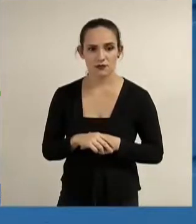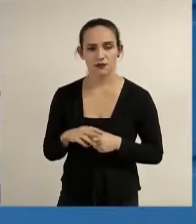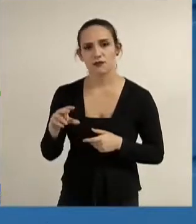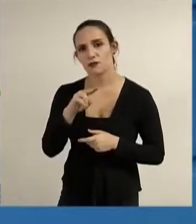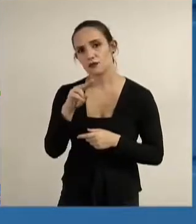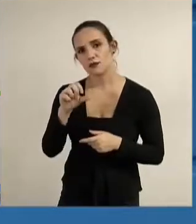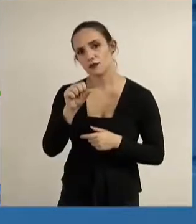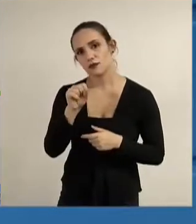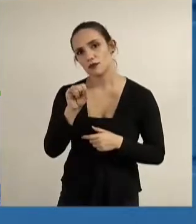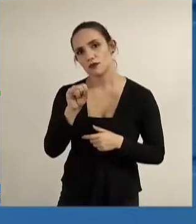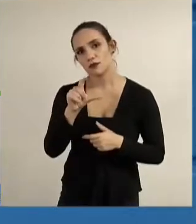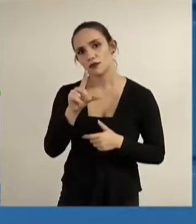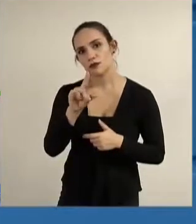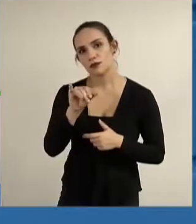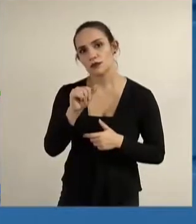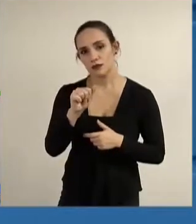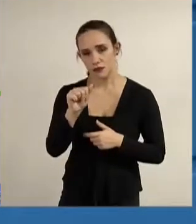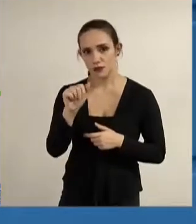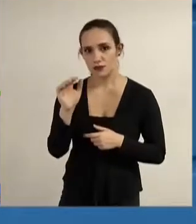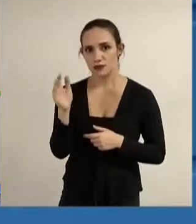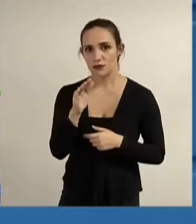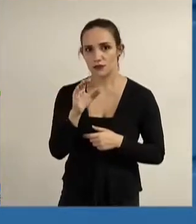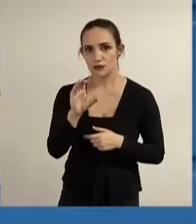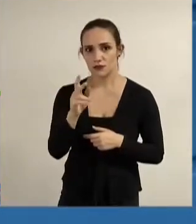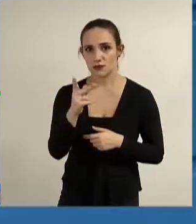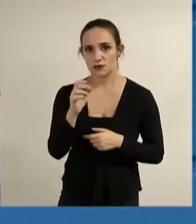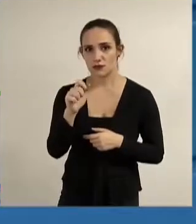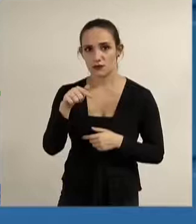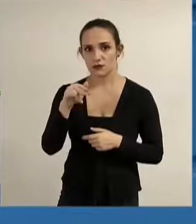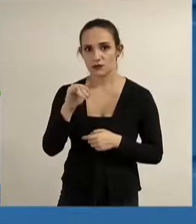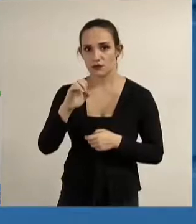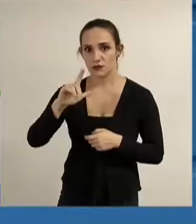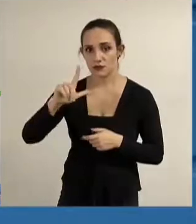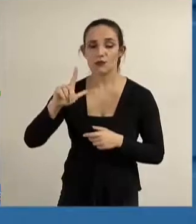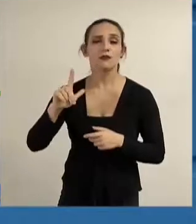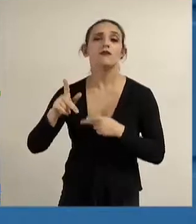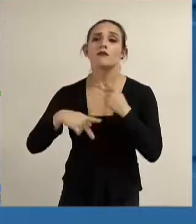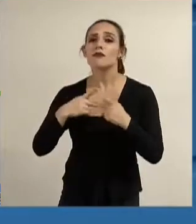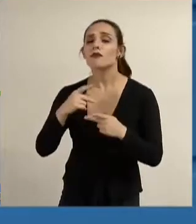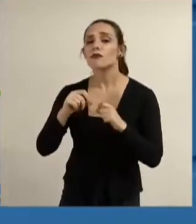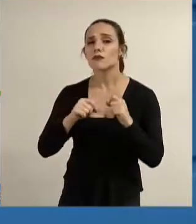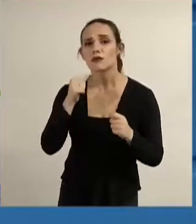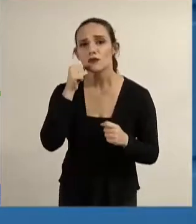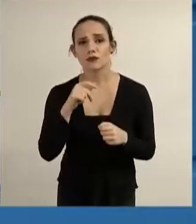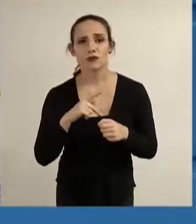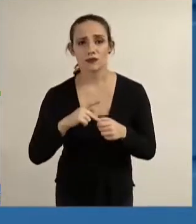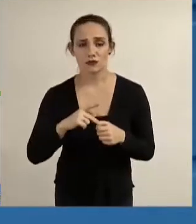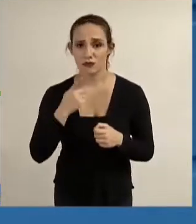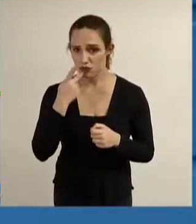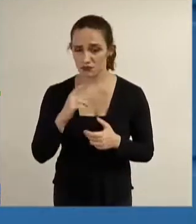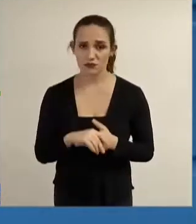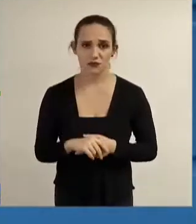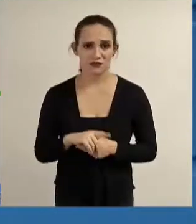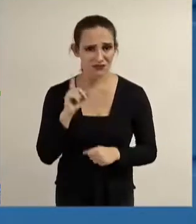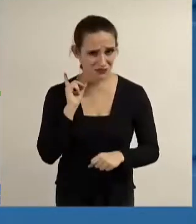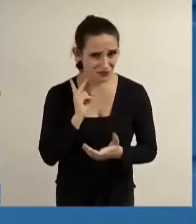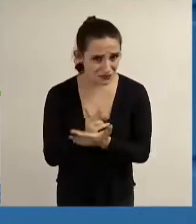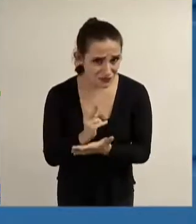Silvia Chequian, e ela dizia que cada vez que acontece uma violência contra a